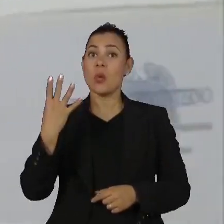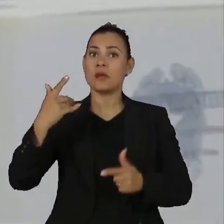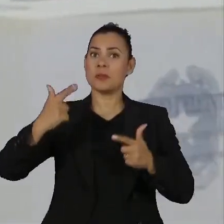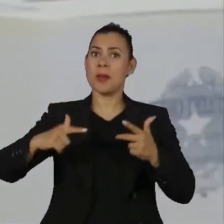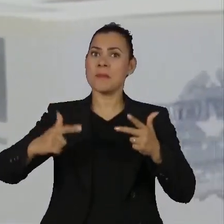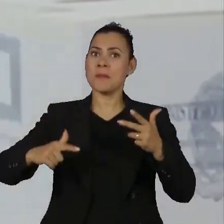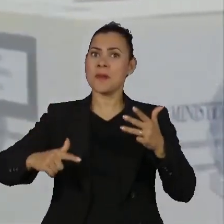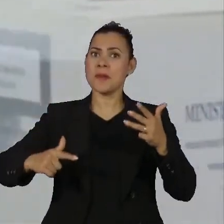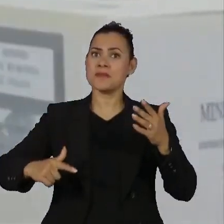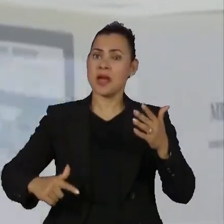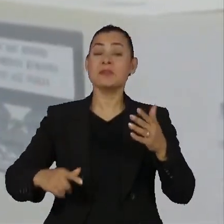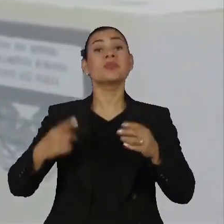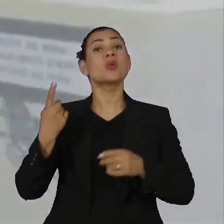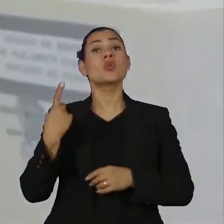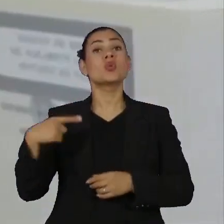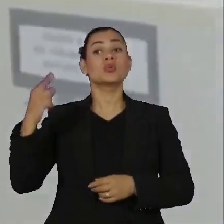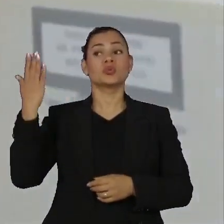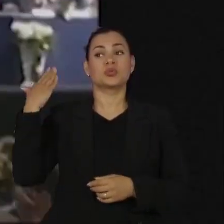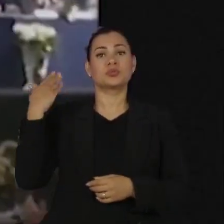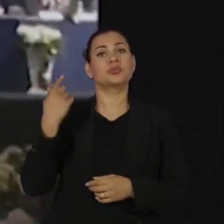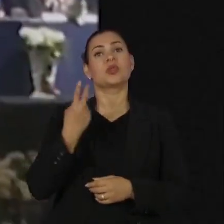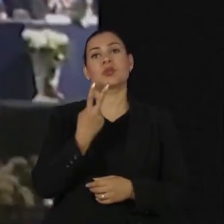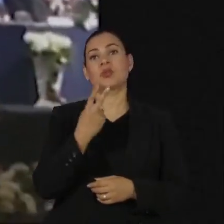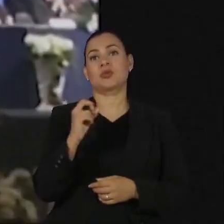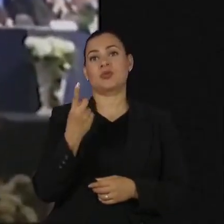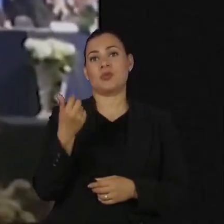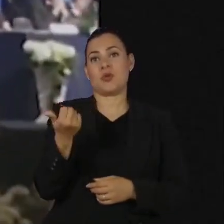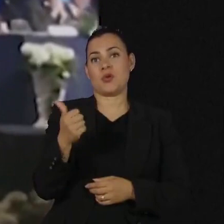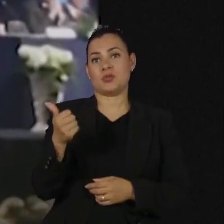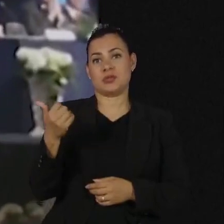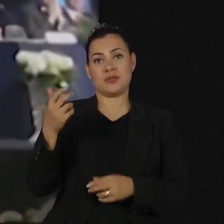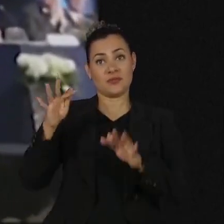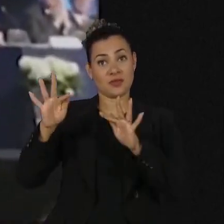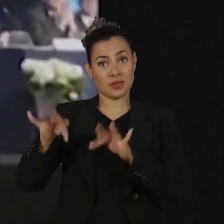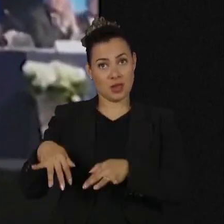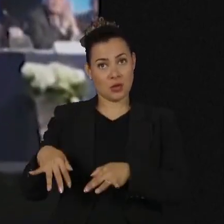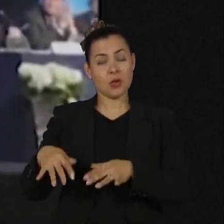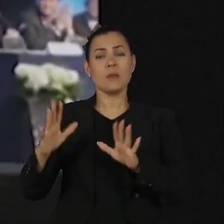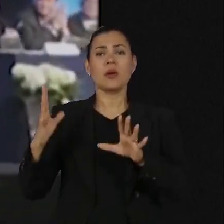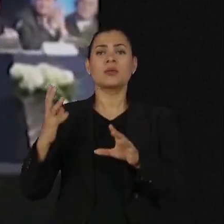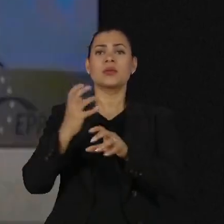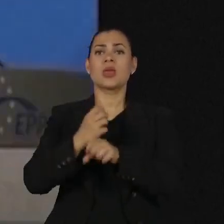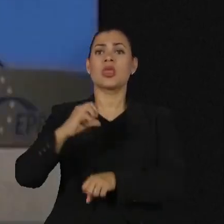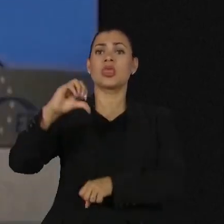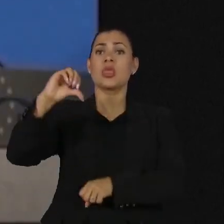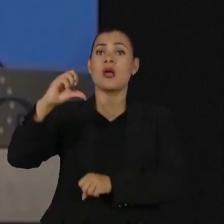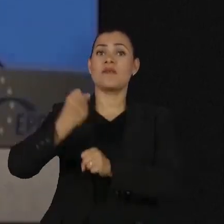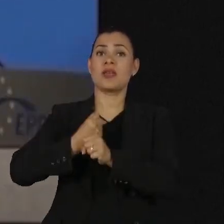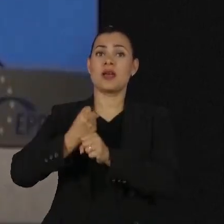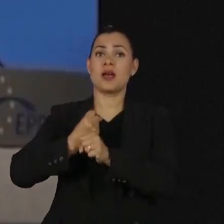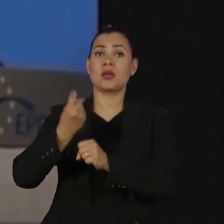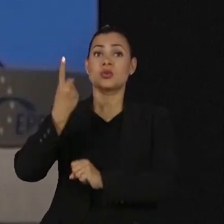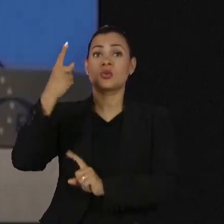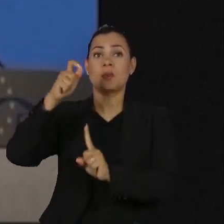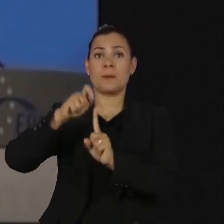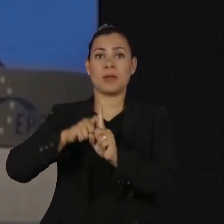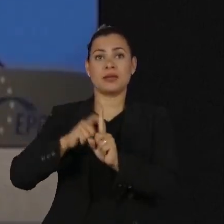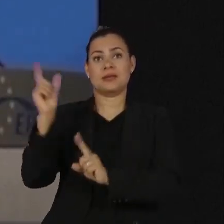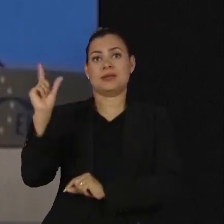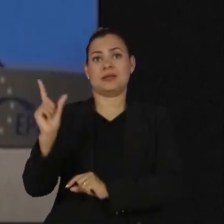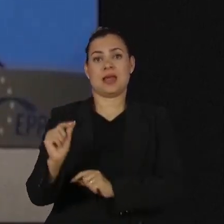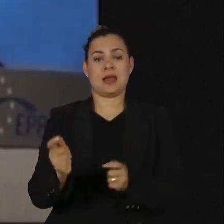mandatos o último encerrado em 2011 ao todo foram nove anos e um mês no comando da Itália